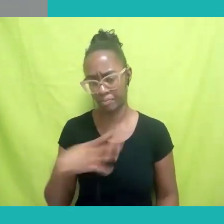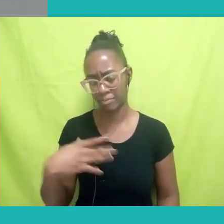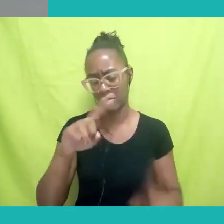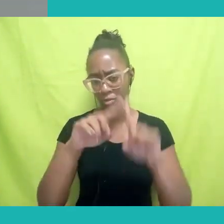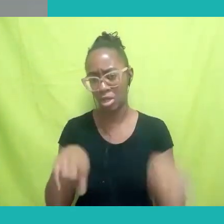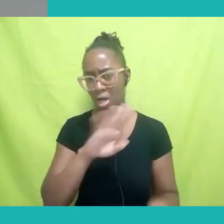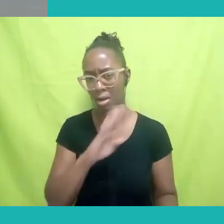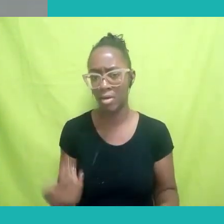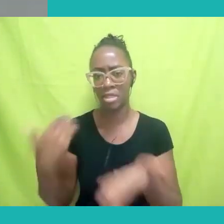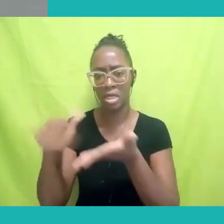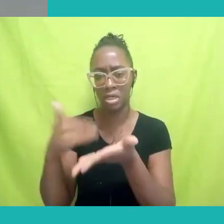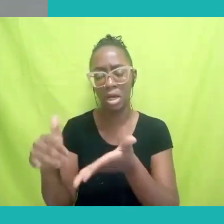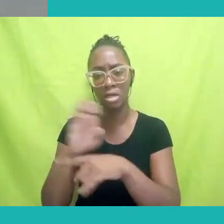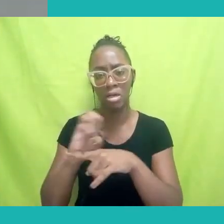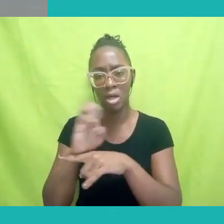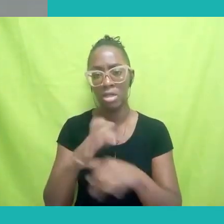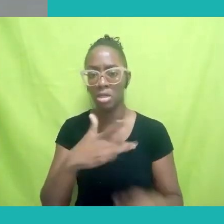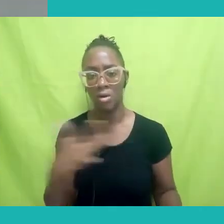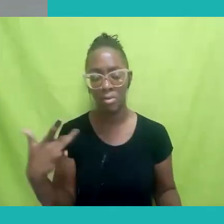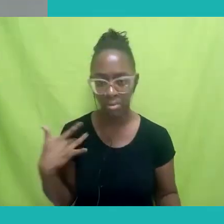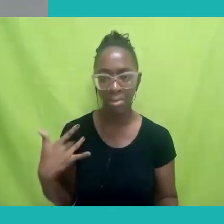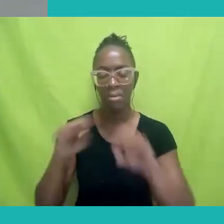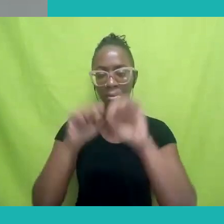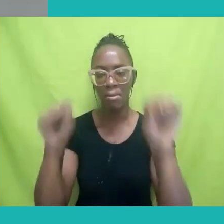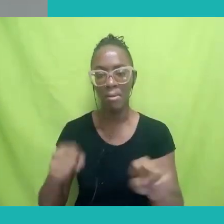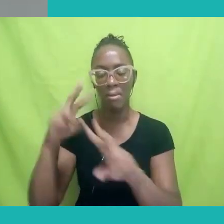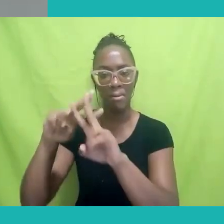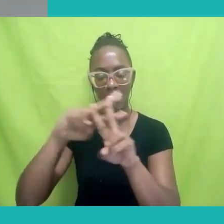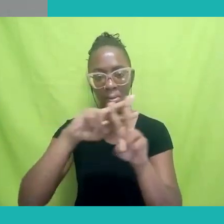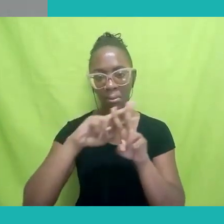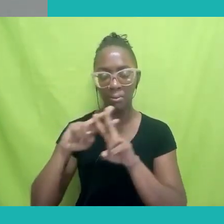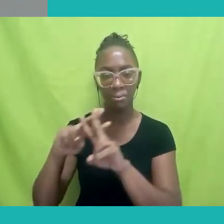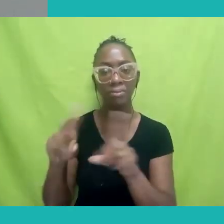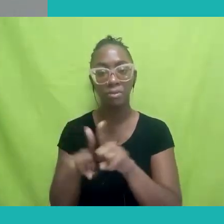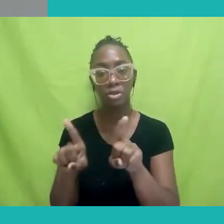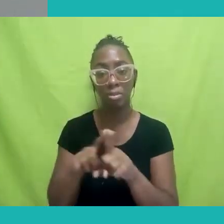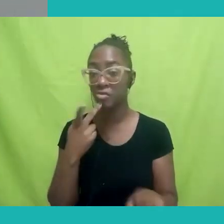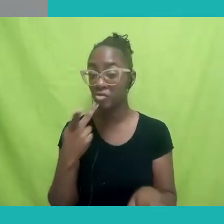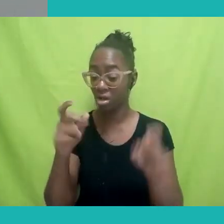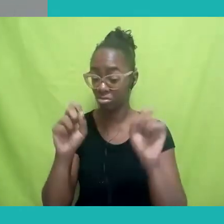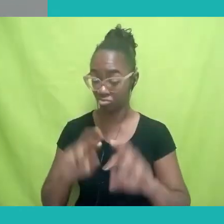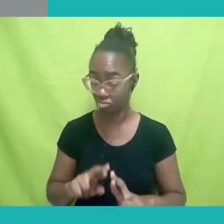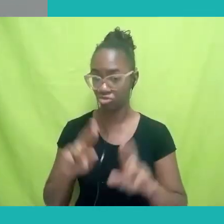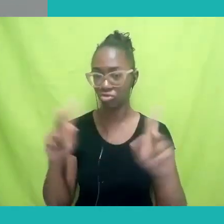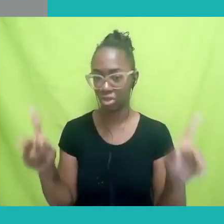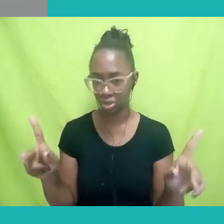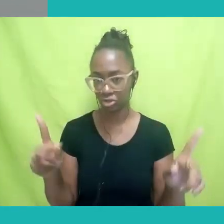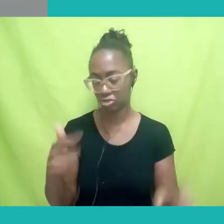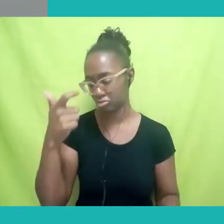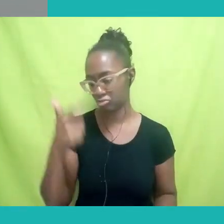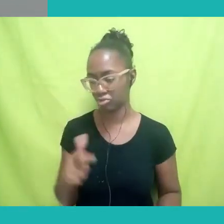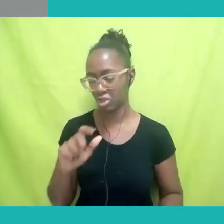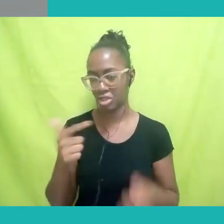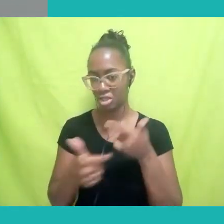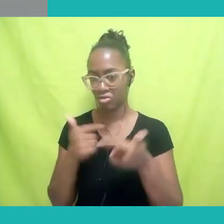de Saúde, do Sistema Penitenciário, né, e eu posso dizer, assim, como é diferente você ser servidora pública e você ser